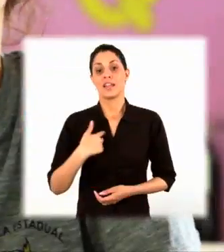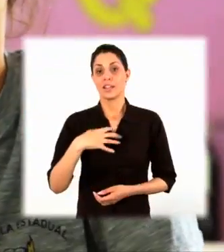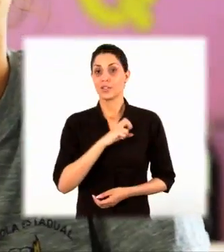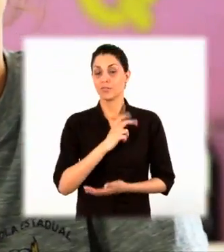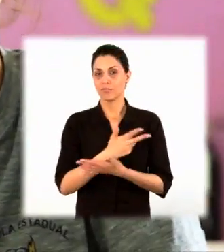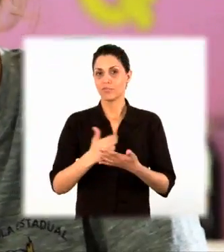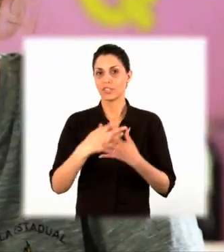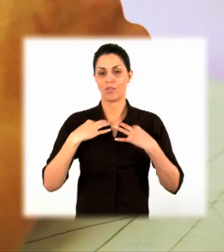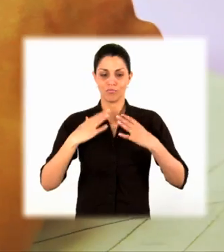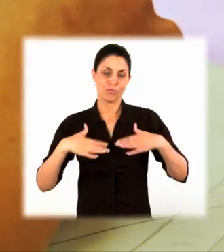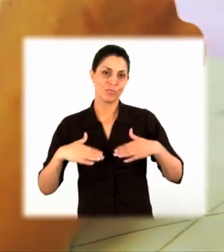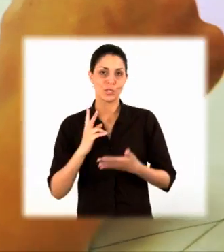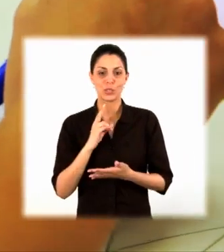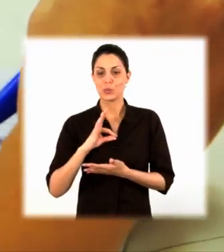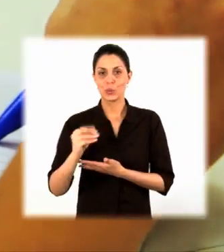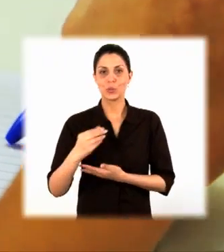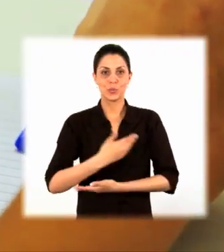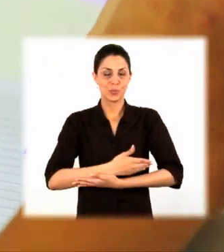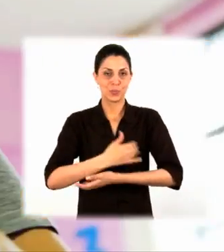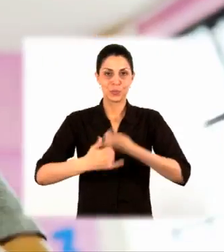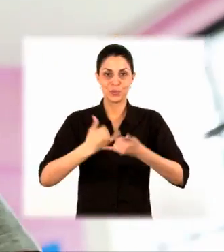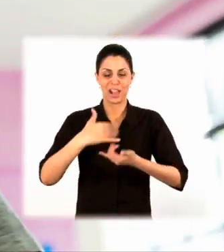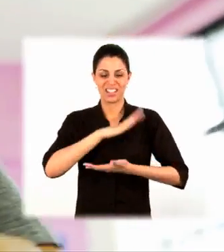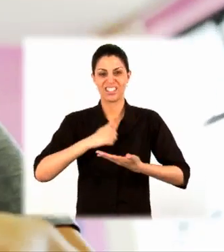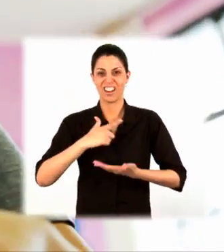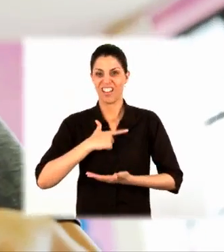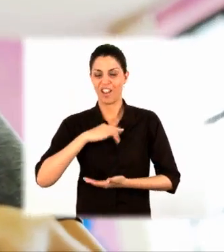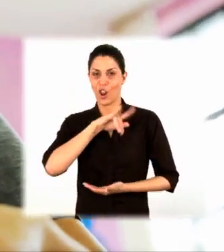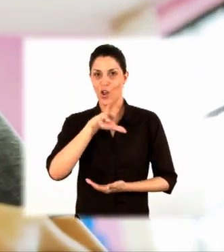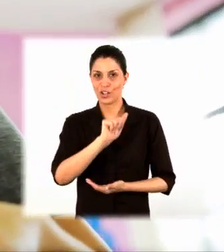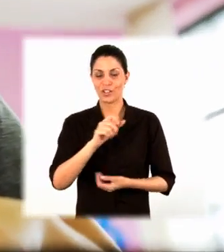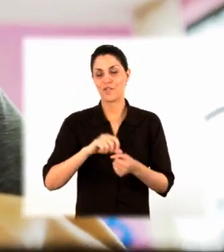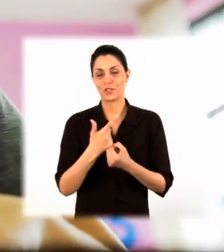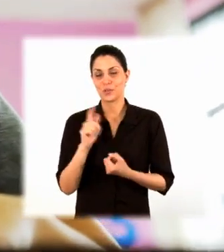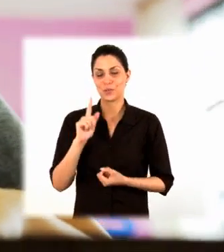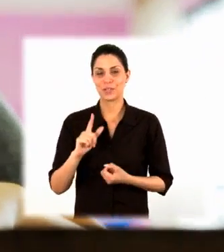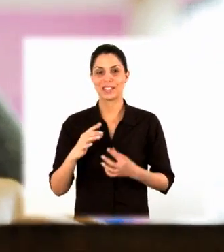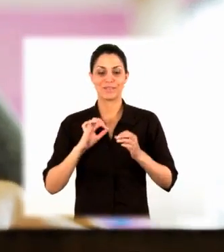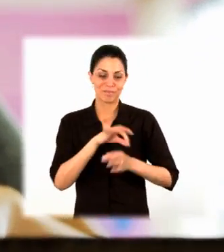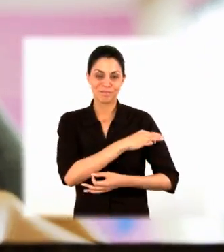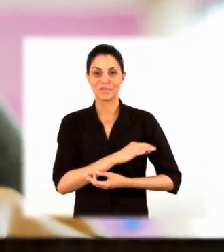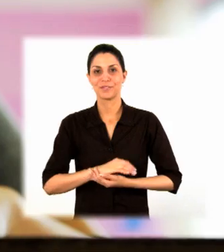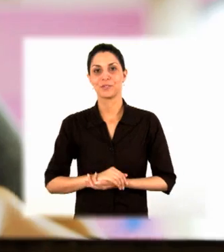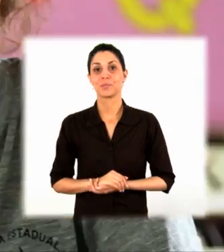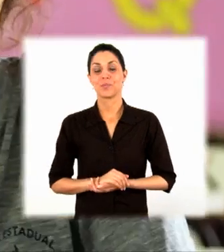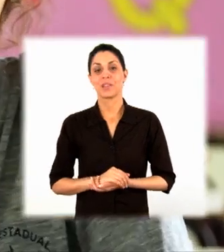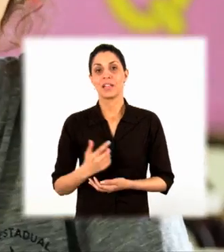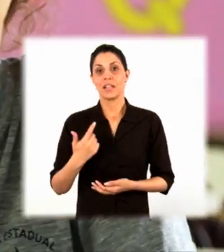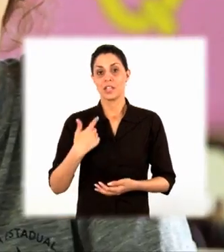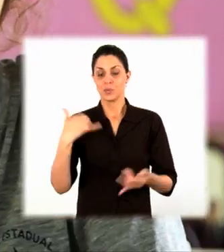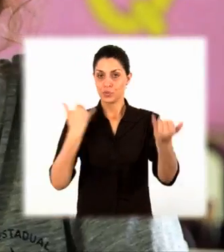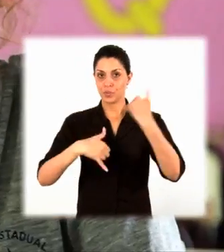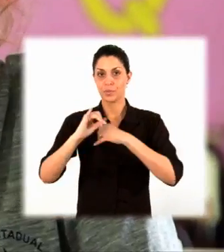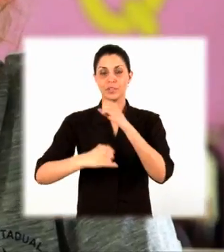gosto muito de desenhar roupa. Todas as minhas bonecas eu tirava aquela roupa brega de loja e fazia a minha roupa. Procuro me